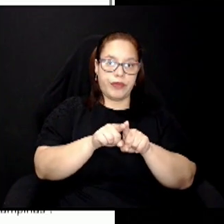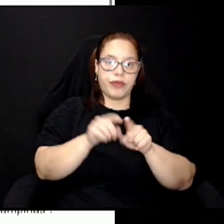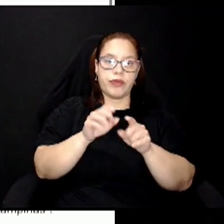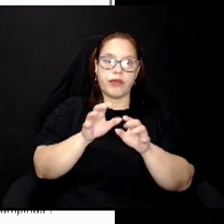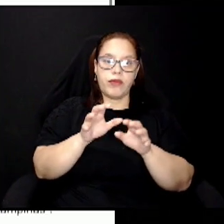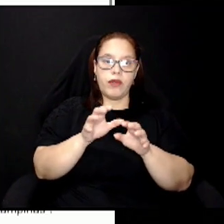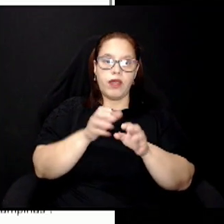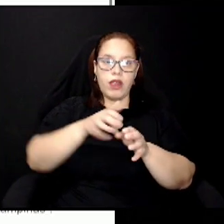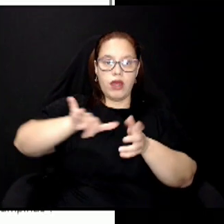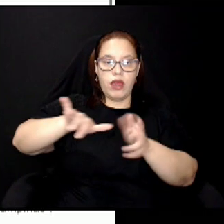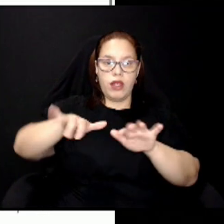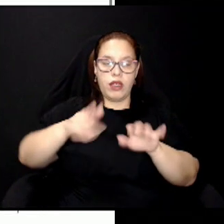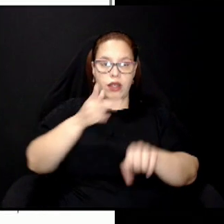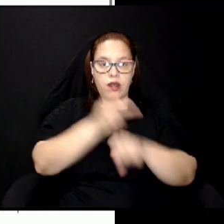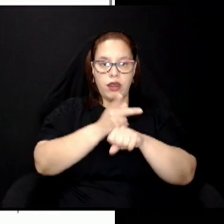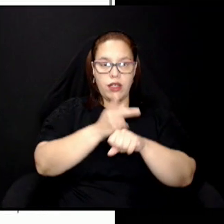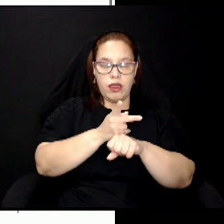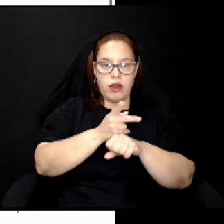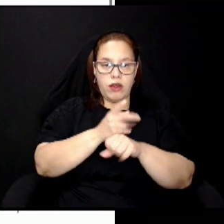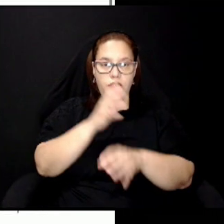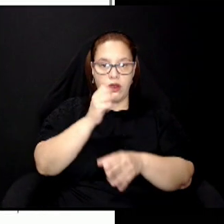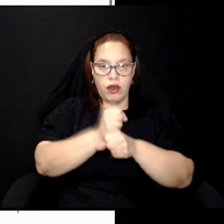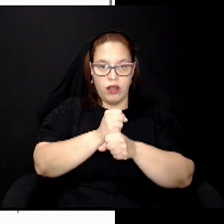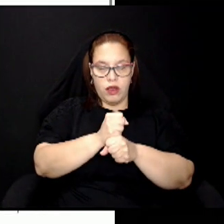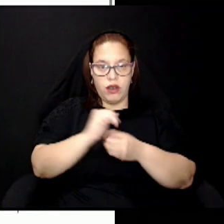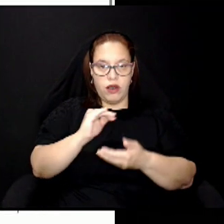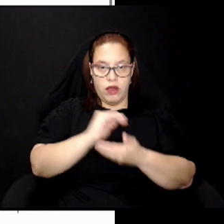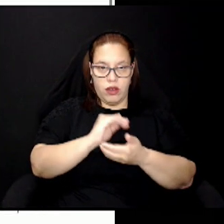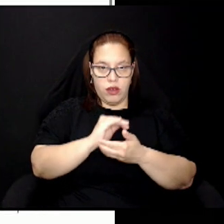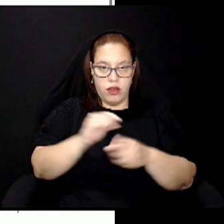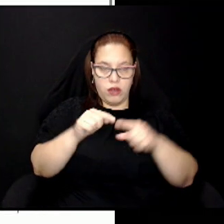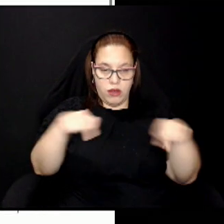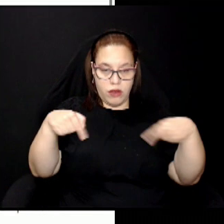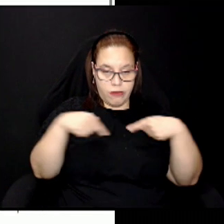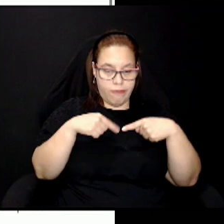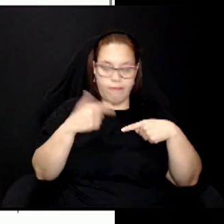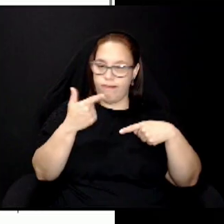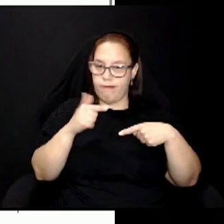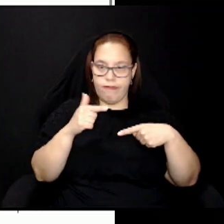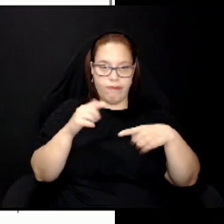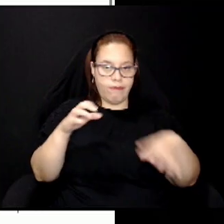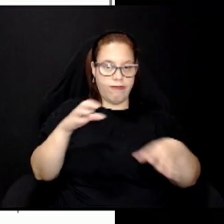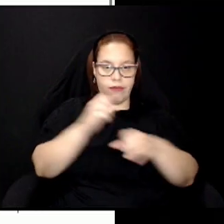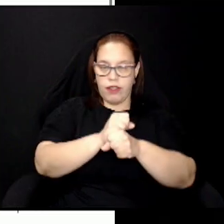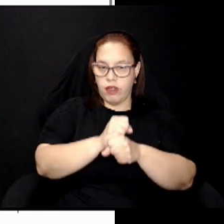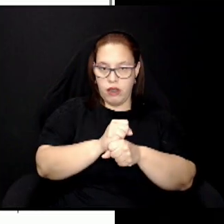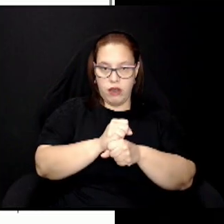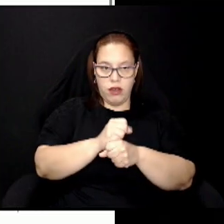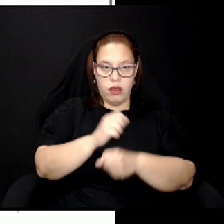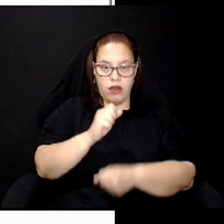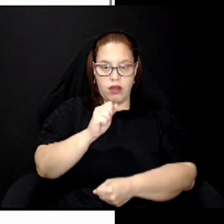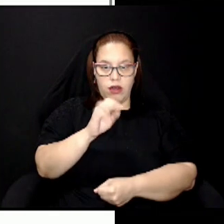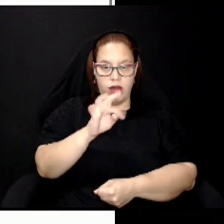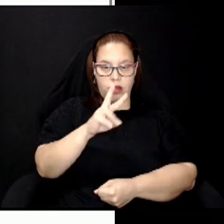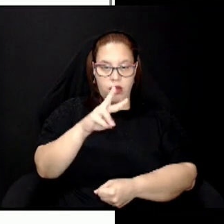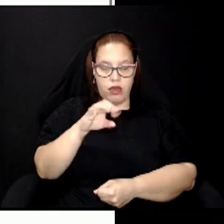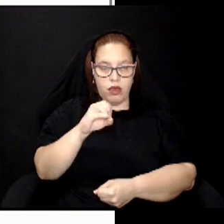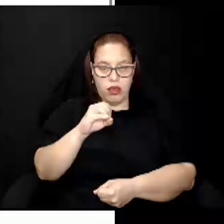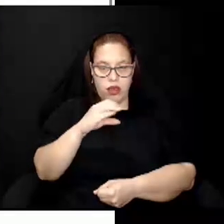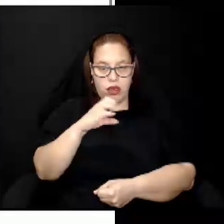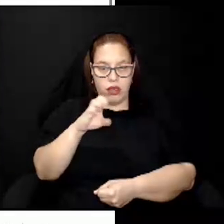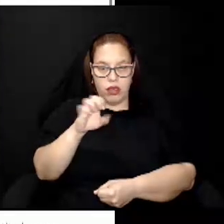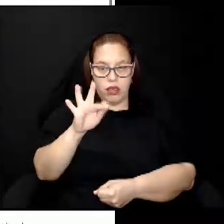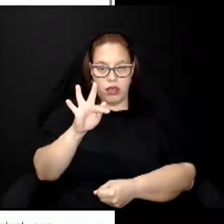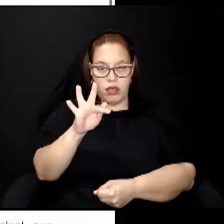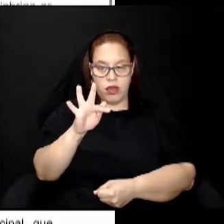patrimonial e contábil do fundo e estabelece que a área não vai integrar o ativo da SEF. Para você ficar